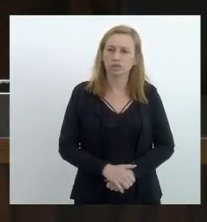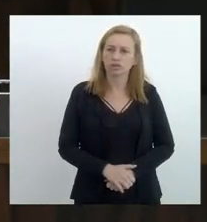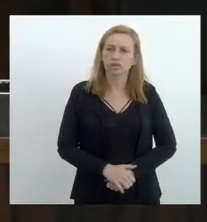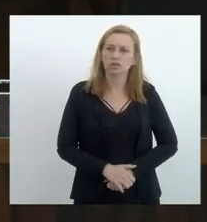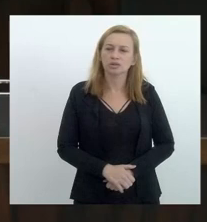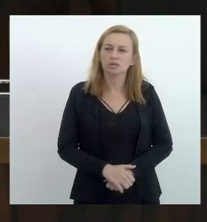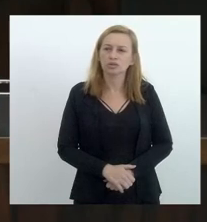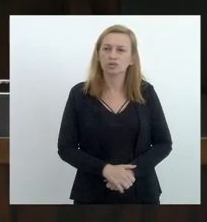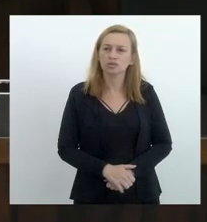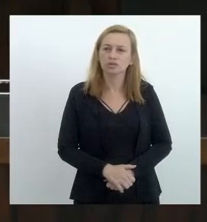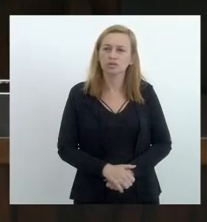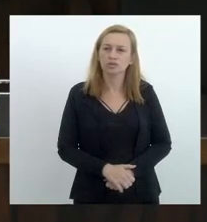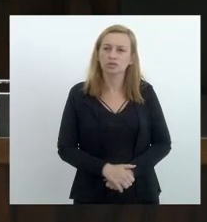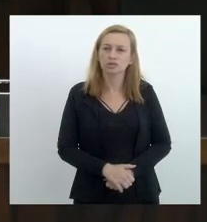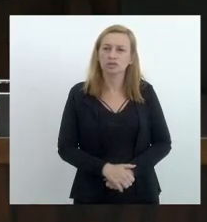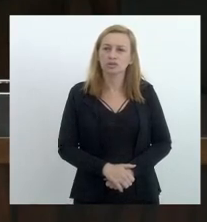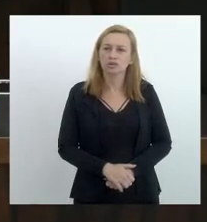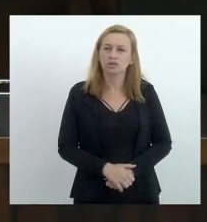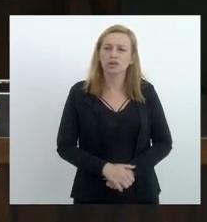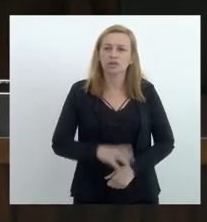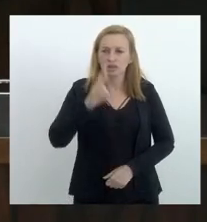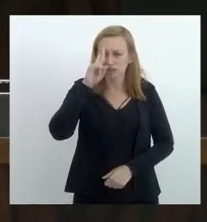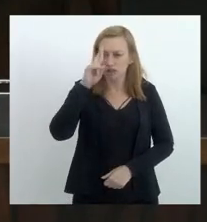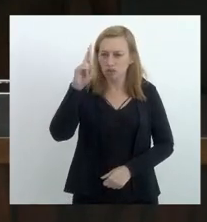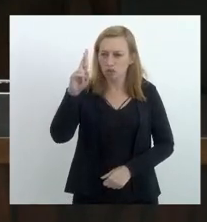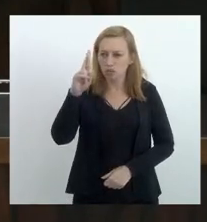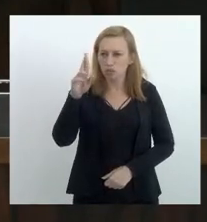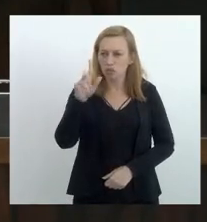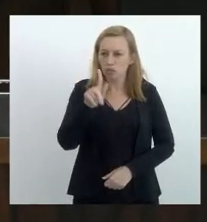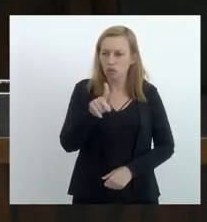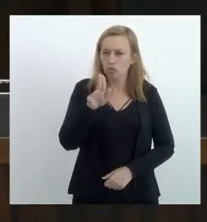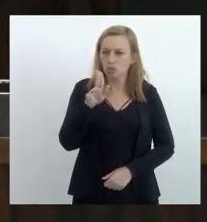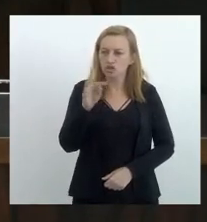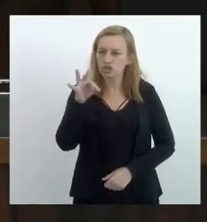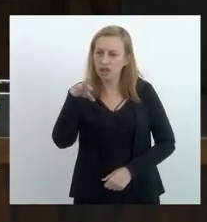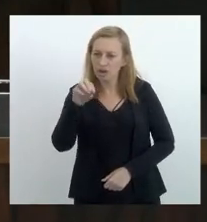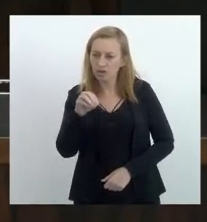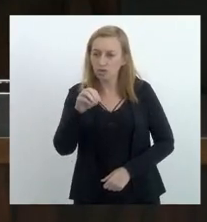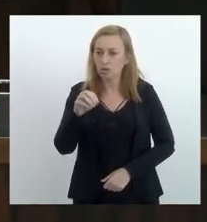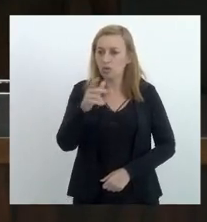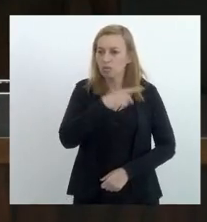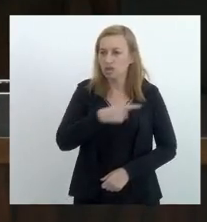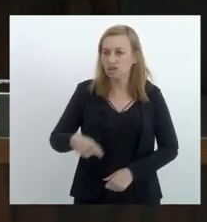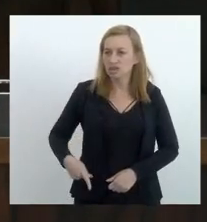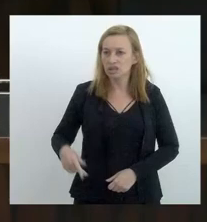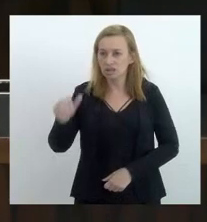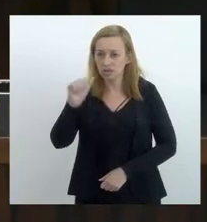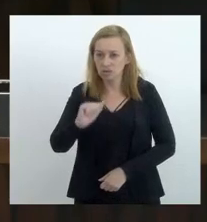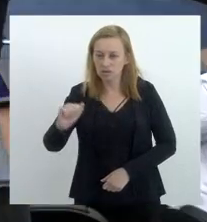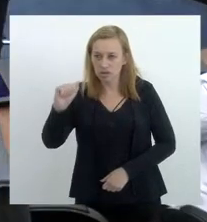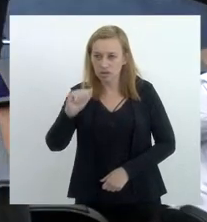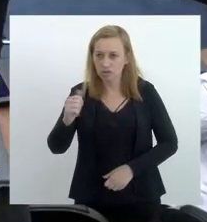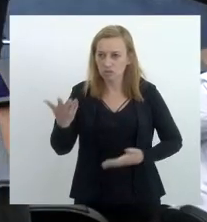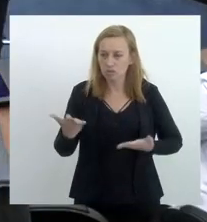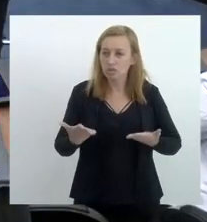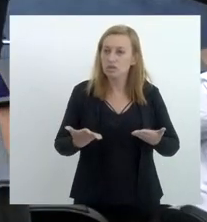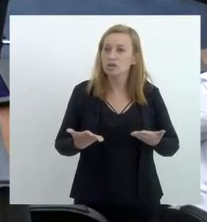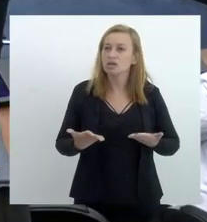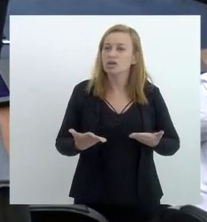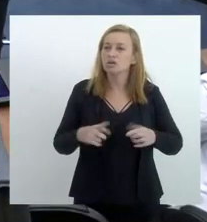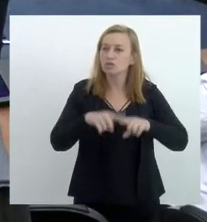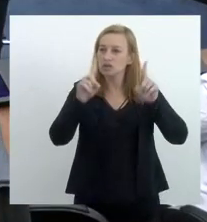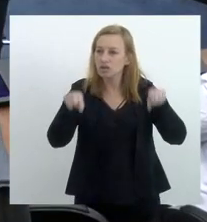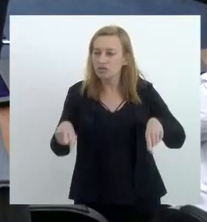o senhor Gustavo Belmonte, presidente da Associação dos Servidores da Defensoria